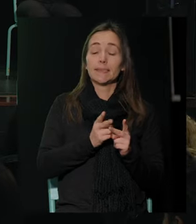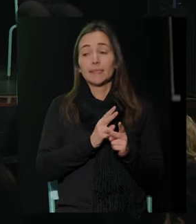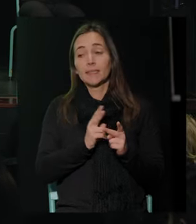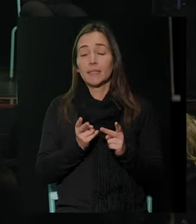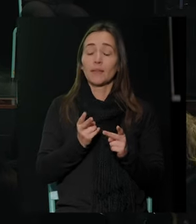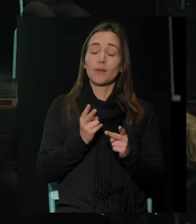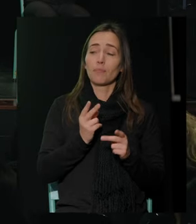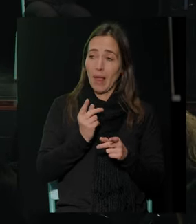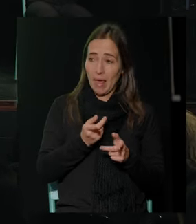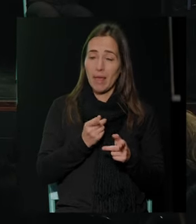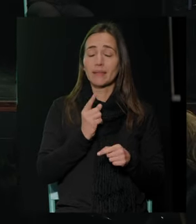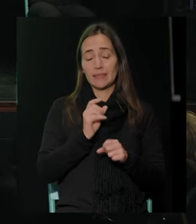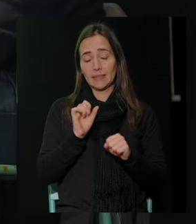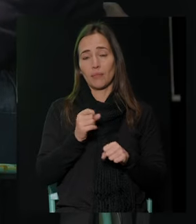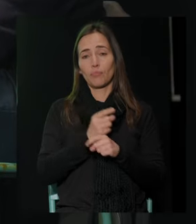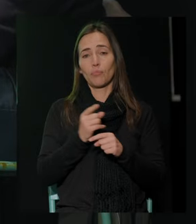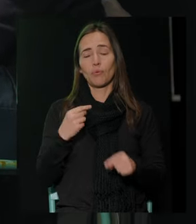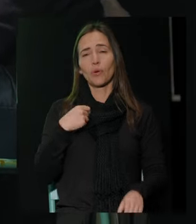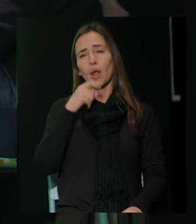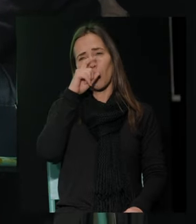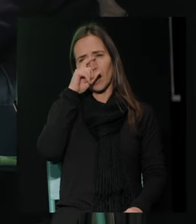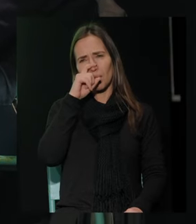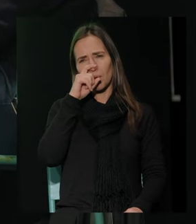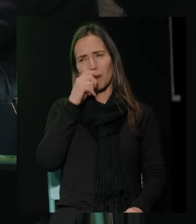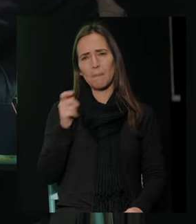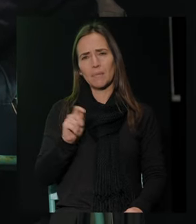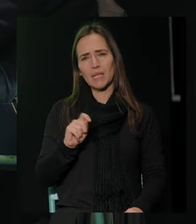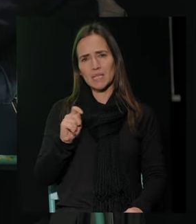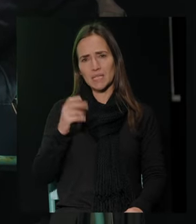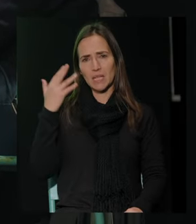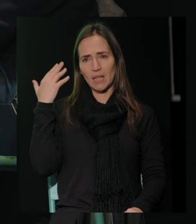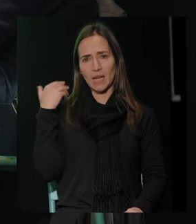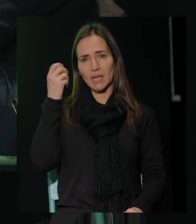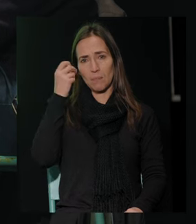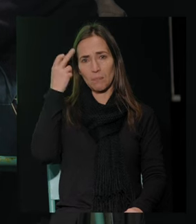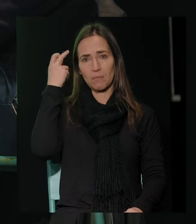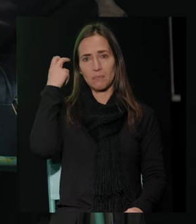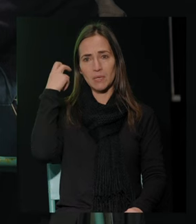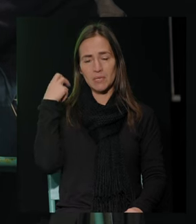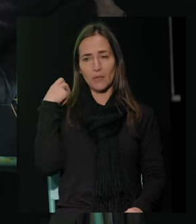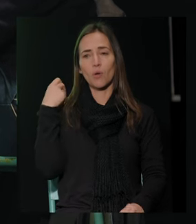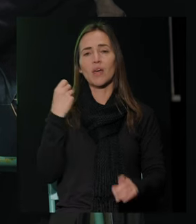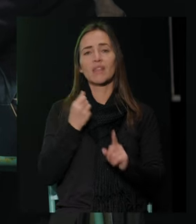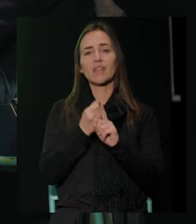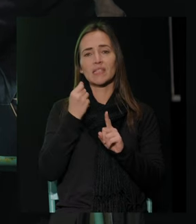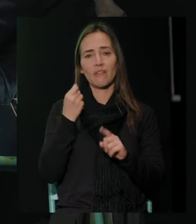Porque eu, por exemplo, eu lembro-me, aqui há uns meses, o ano passado, fui